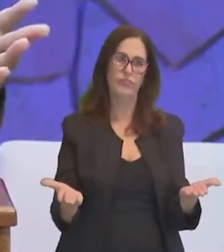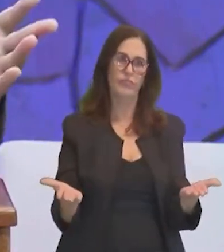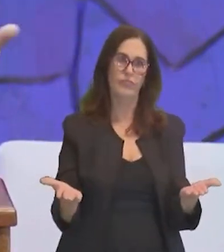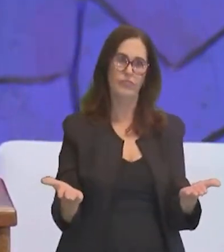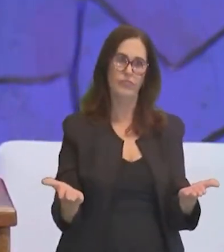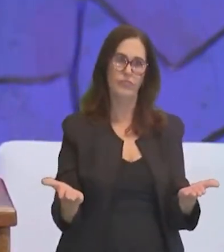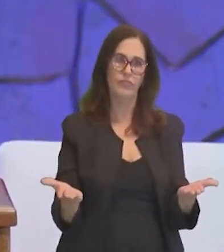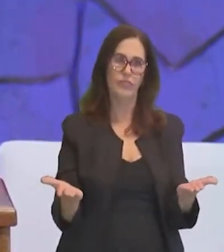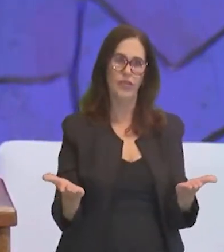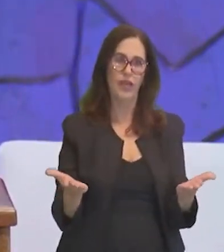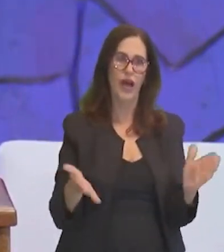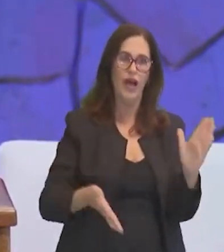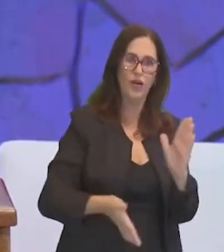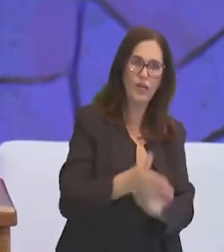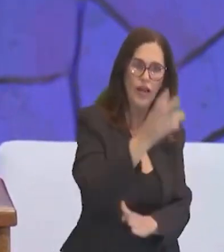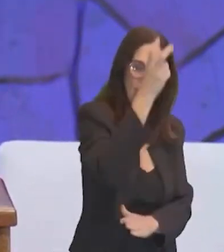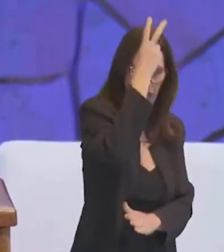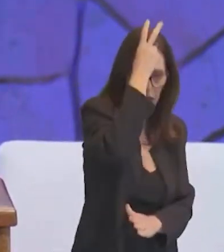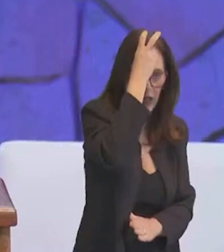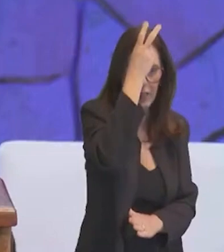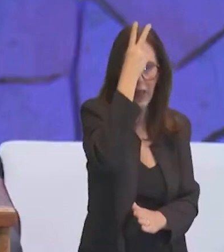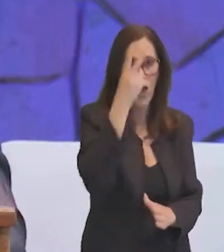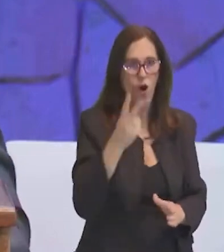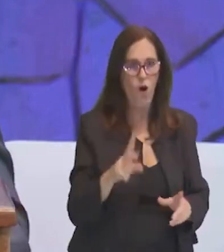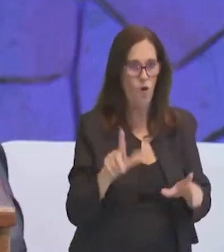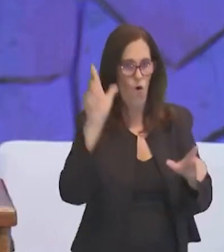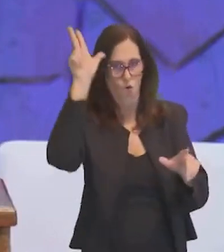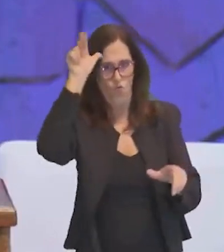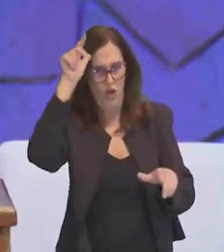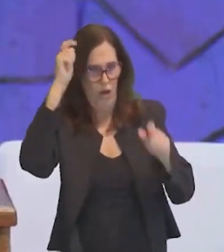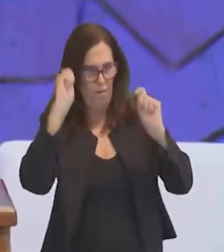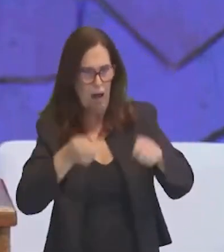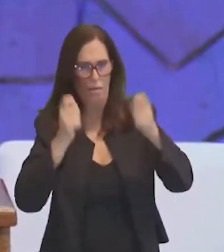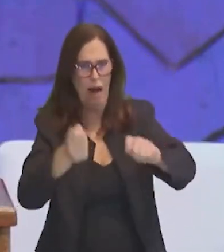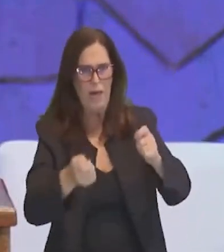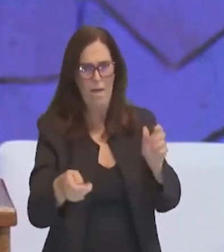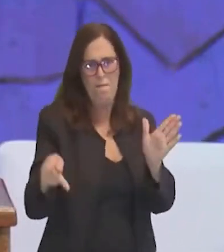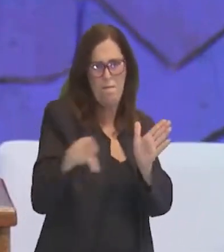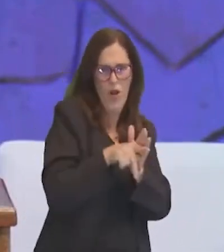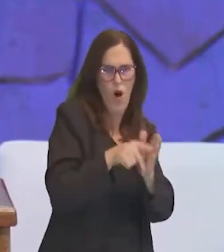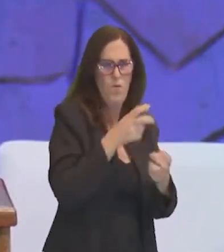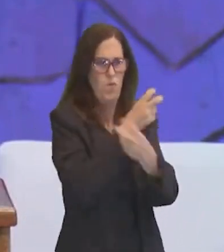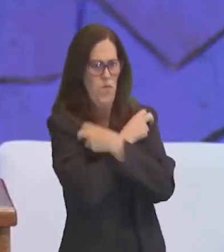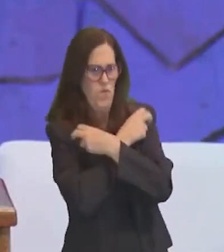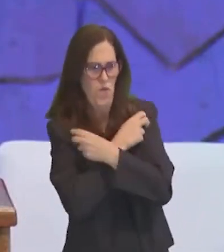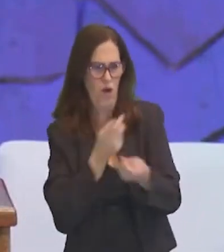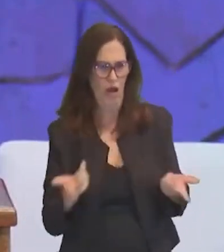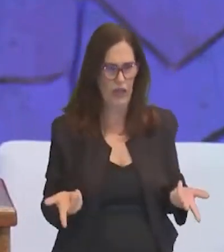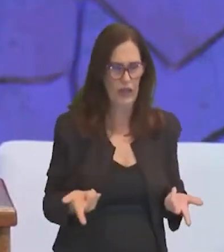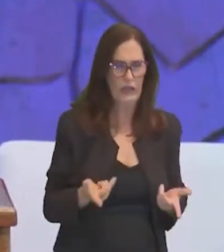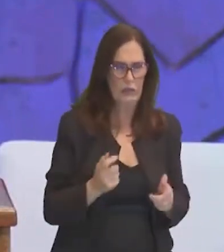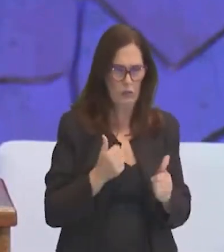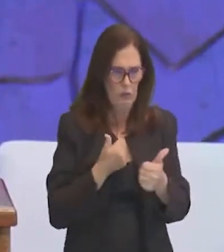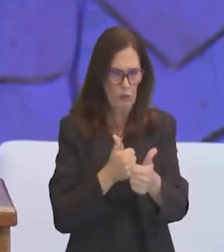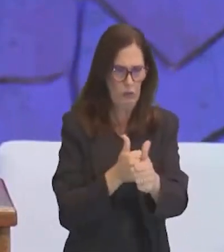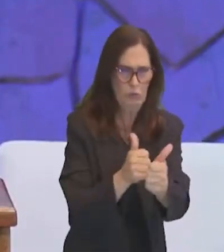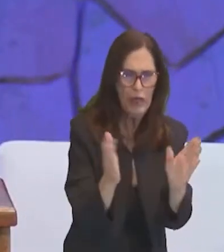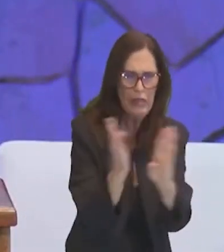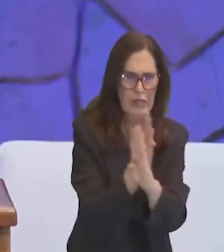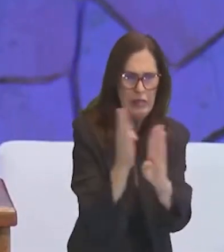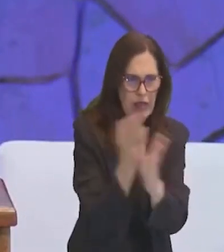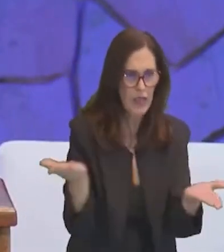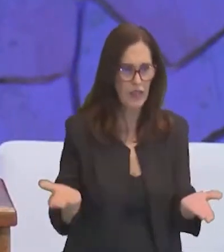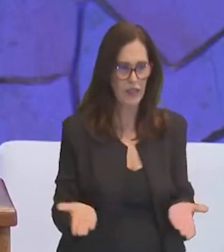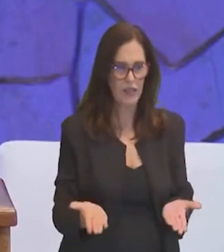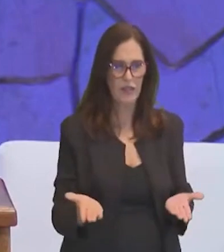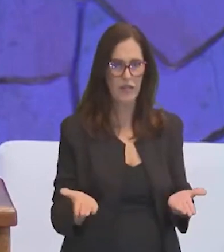Quando saíram então do Egito, os cavalos então do faraó acompanharam rápido o povo, foram